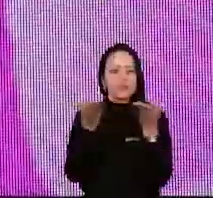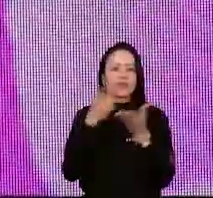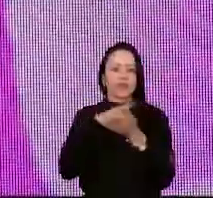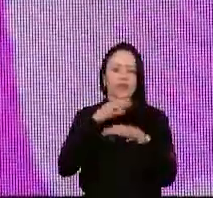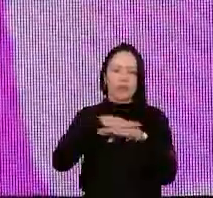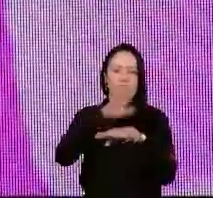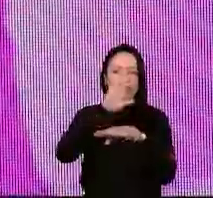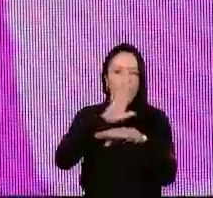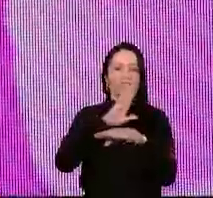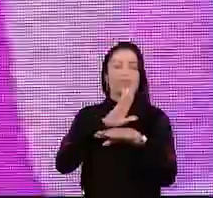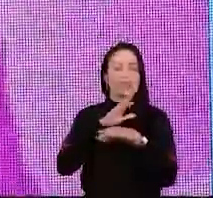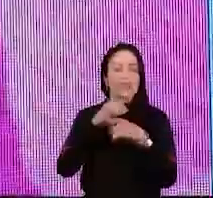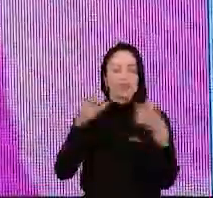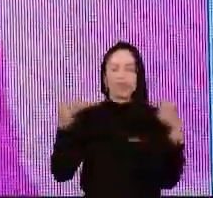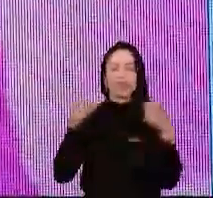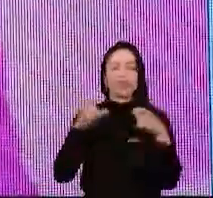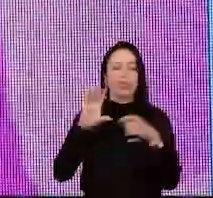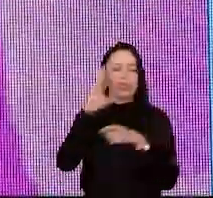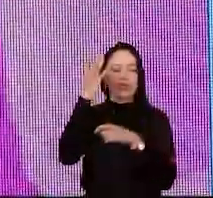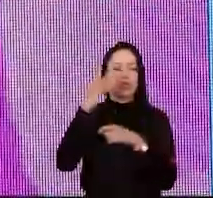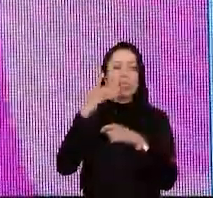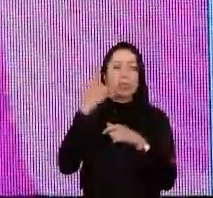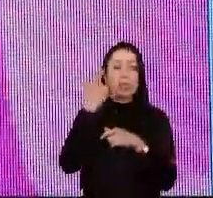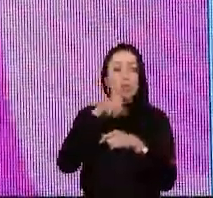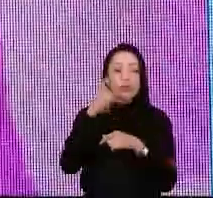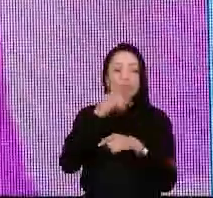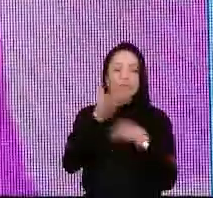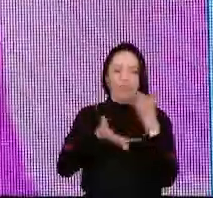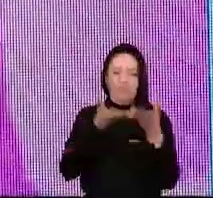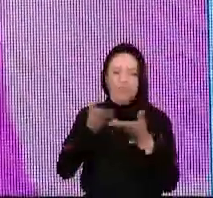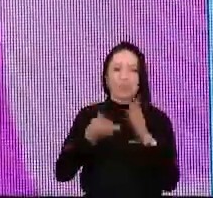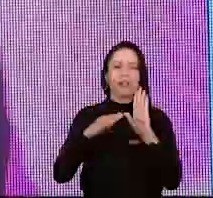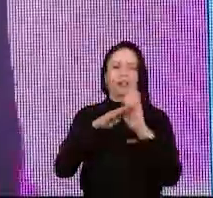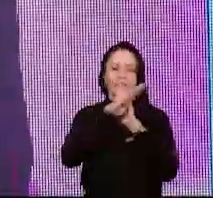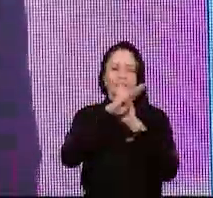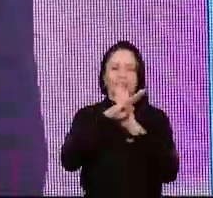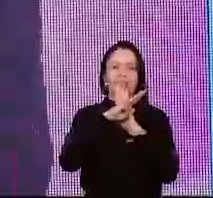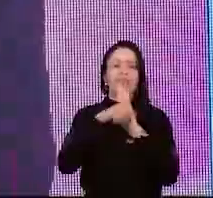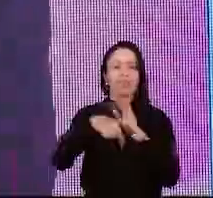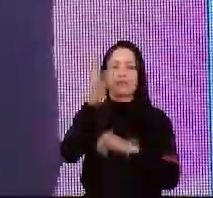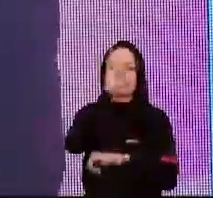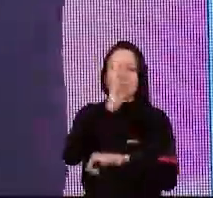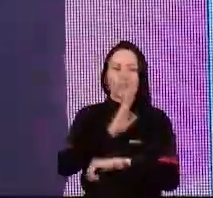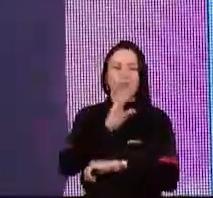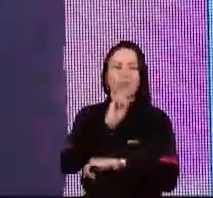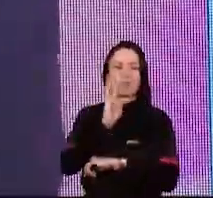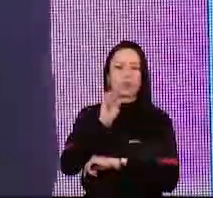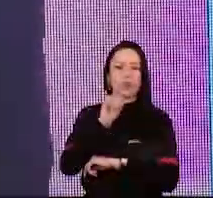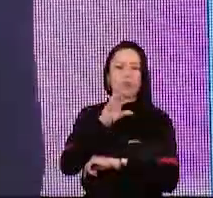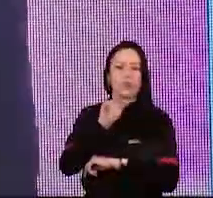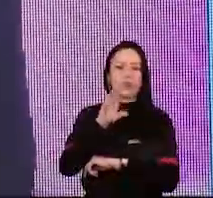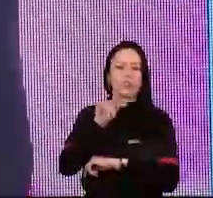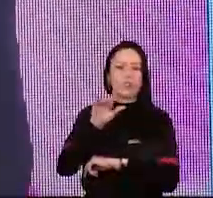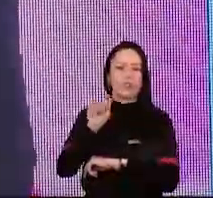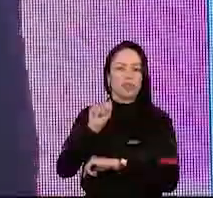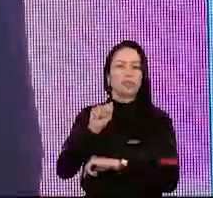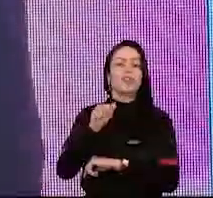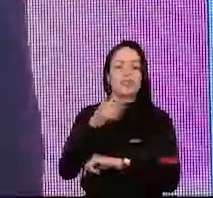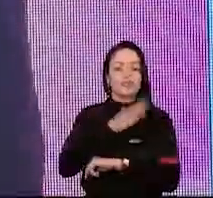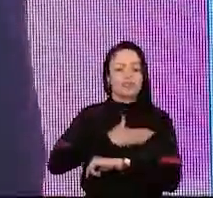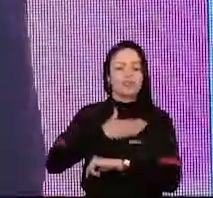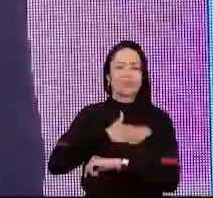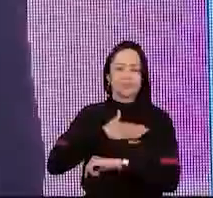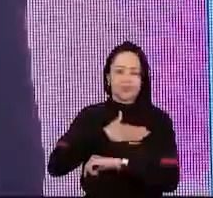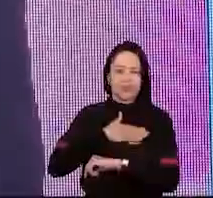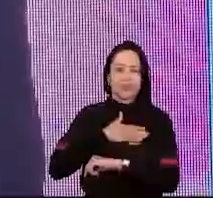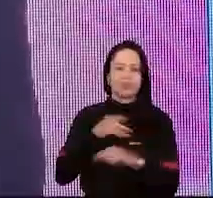maior casuística do mundo de colesteatoma. A gente está num nível muito alto de otologia no Brasil, e graças a essa paixão que a gente